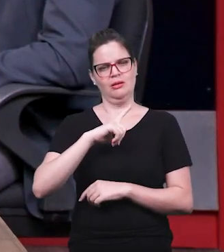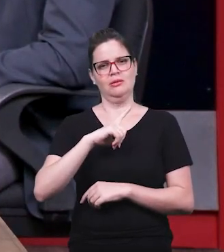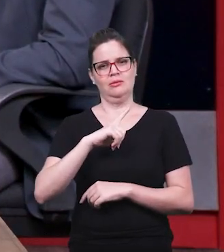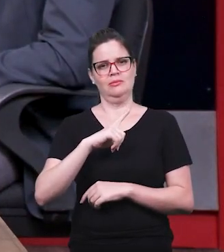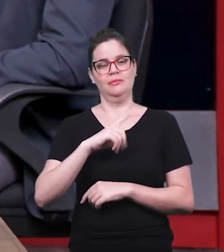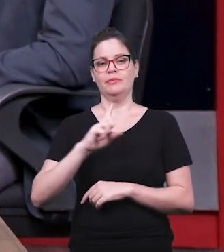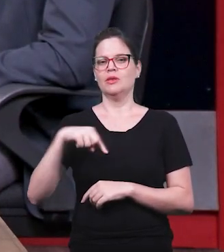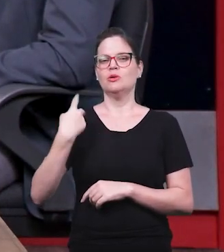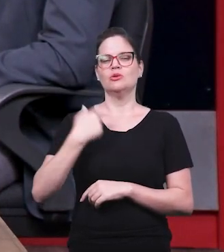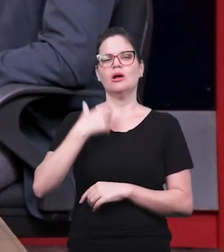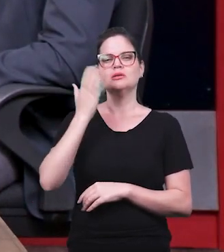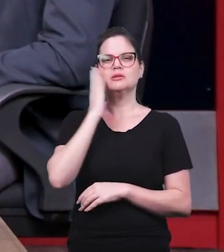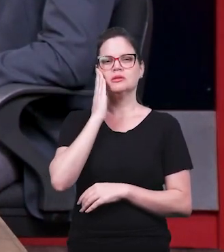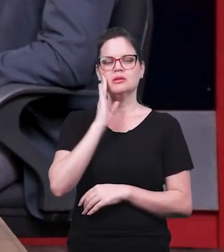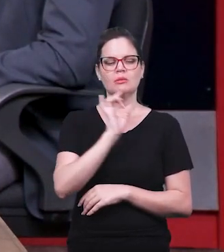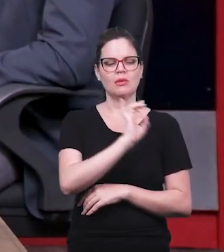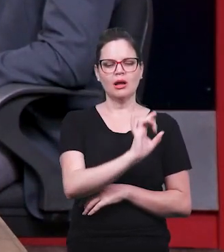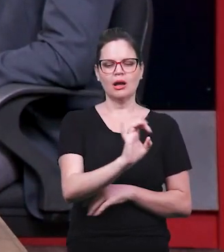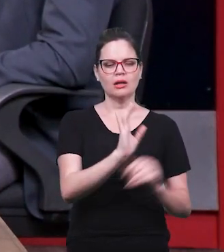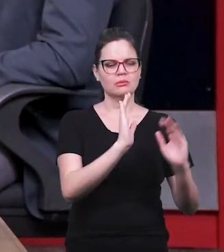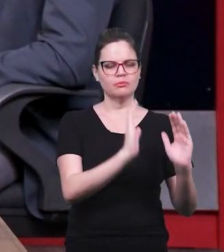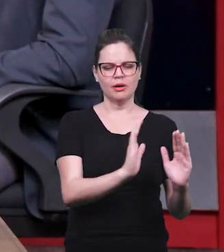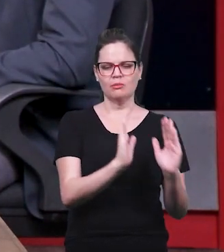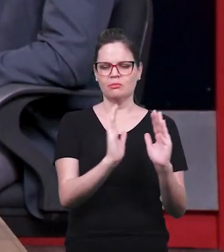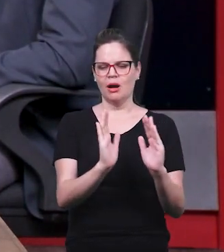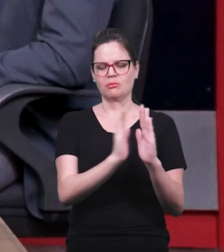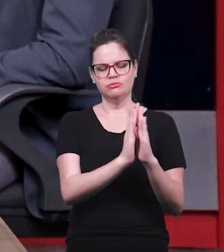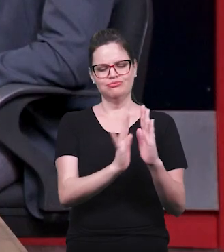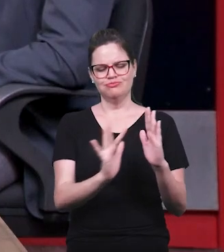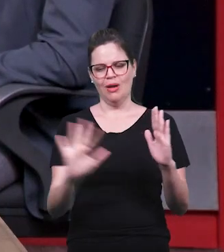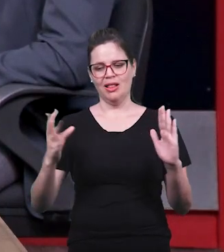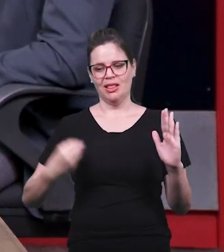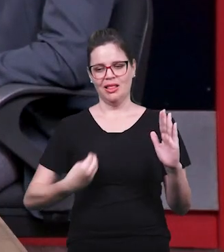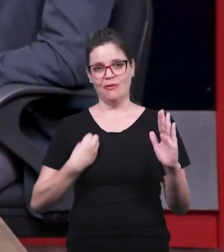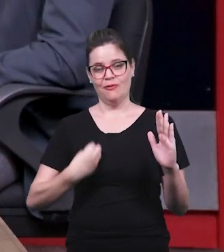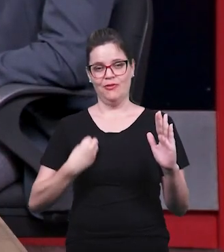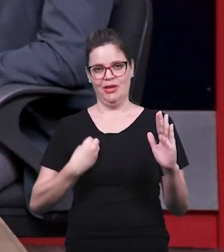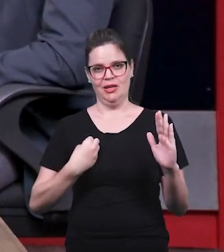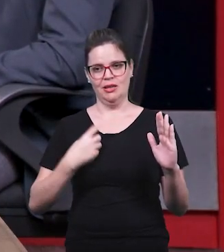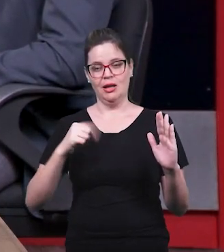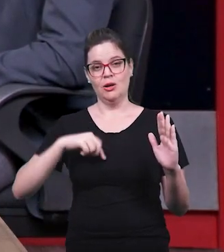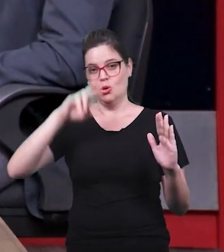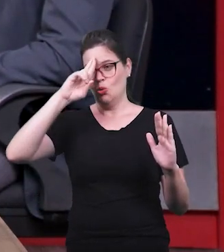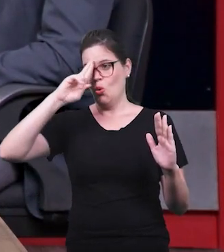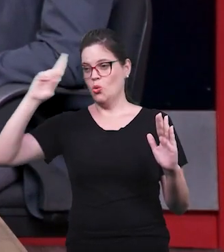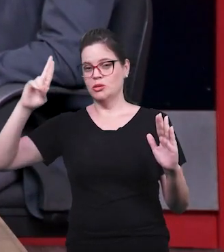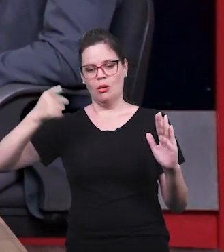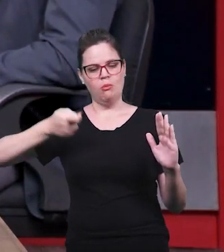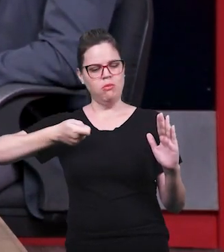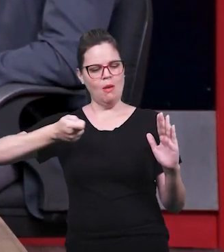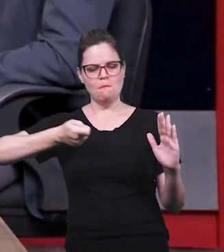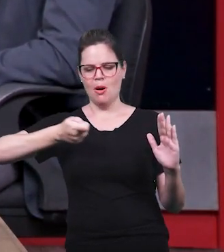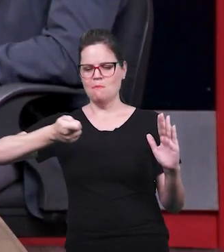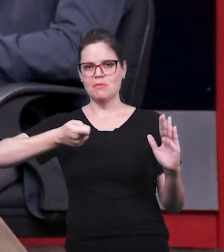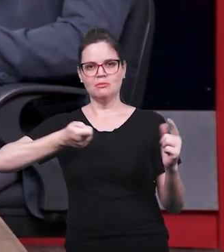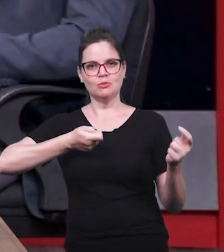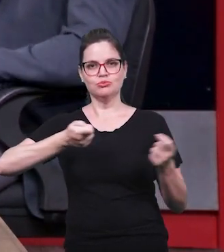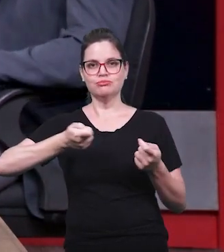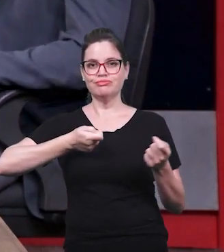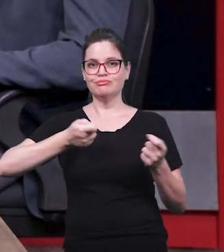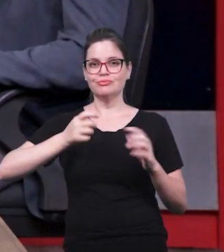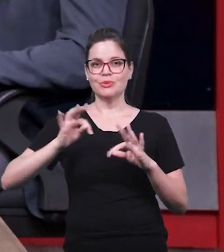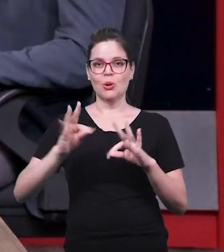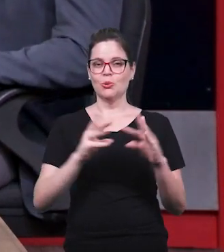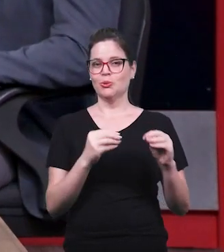cada etapa da nossa vida, se nós servimos ao Senhor, ela é conduzida pelo Senhor, né? Então, no